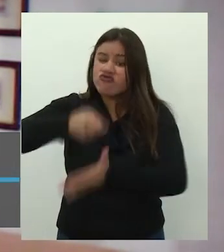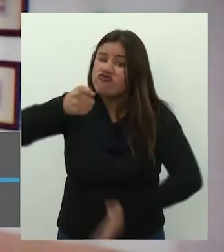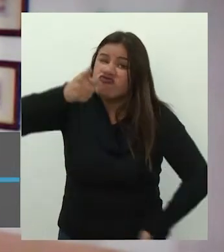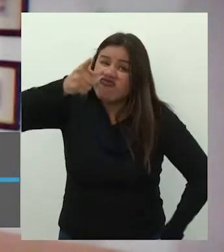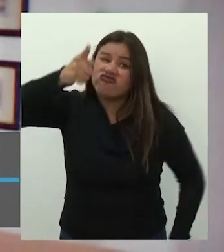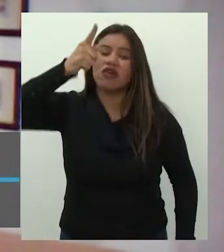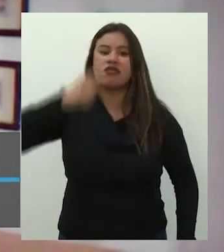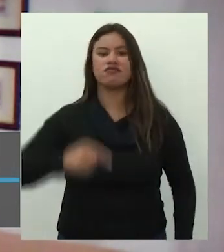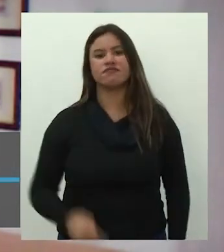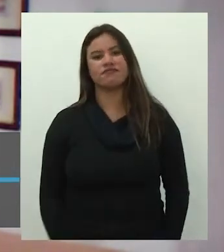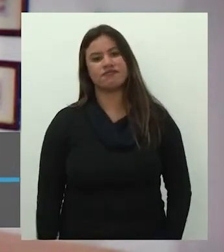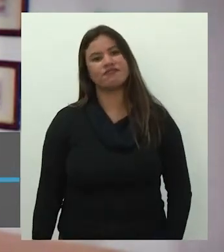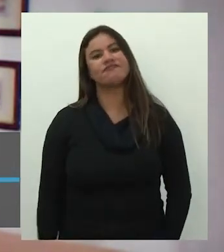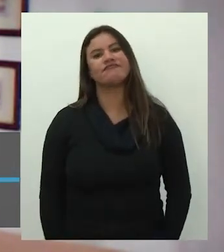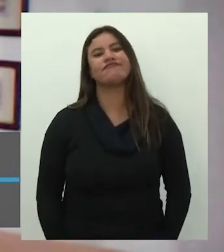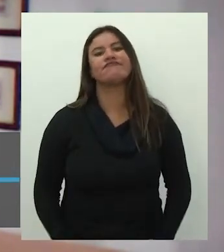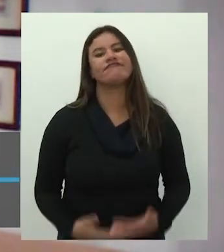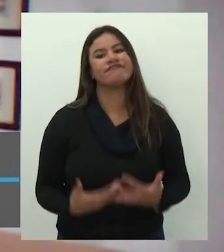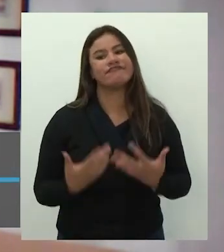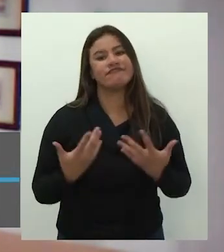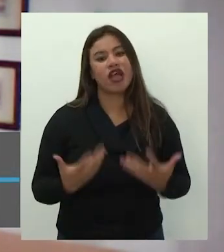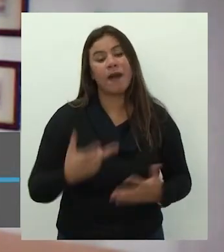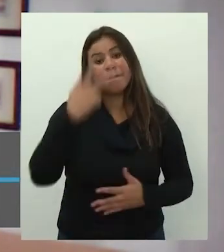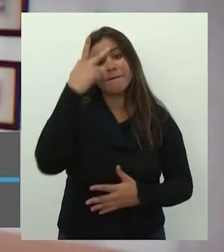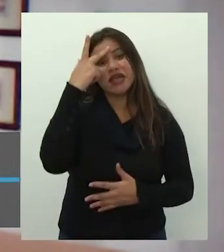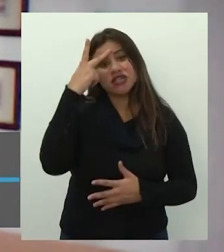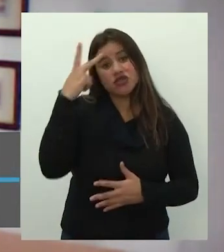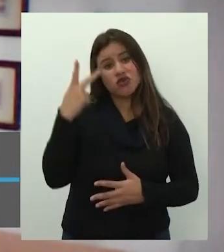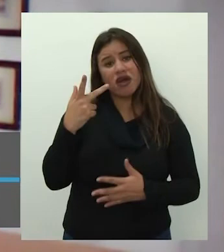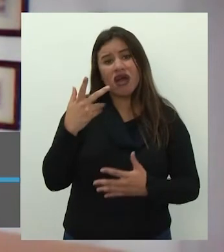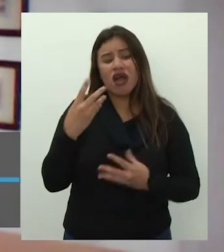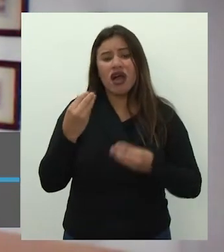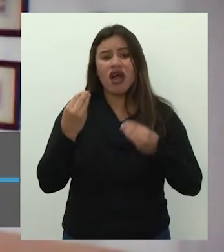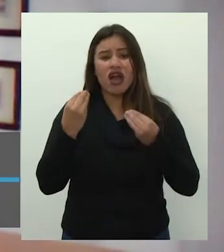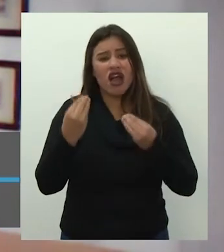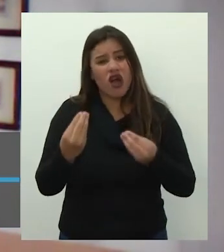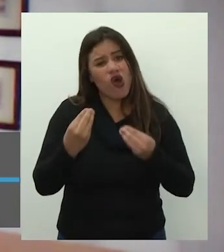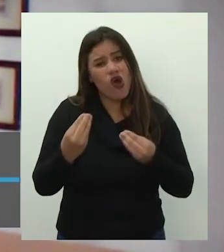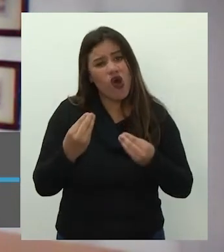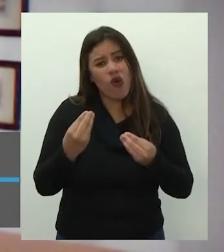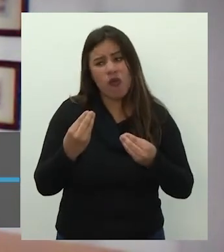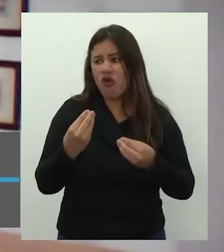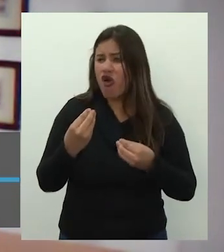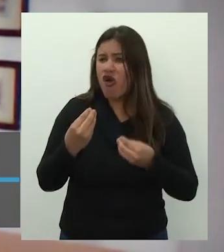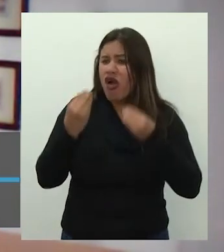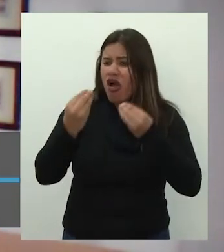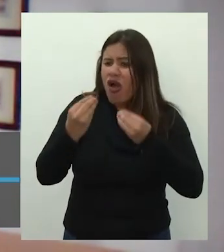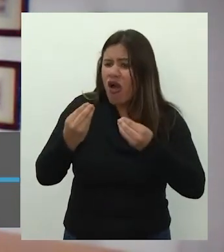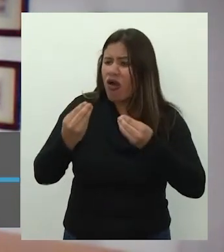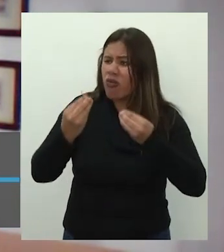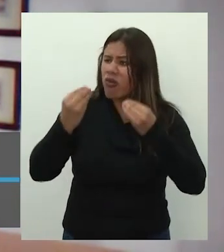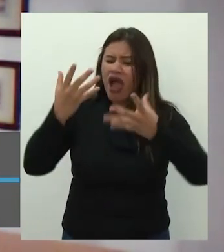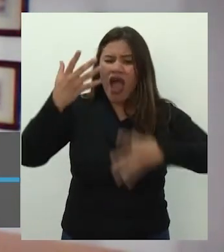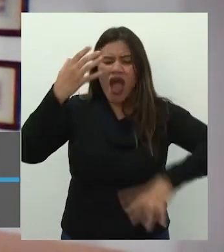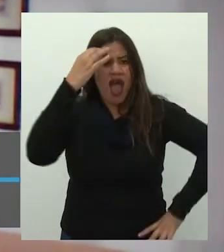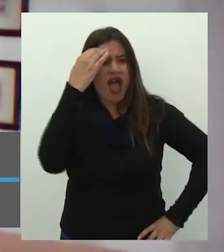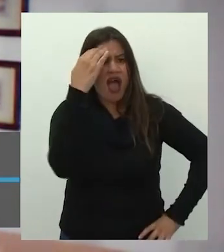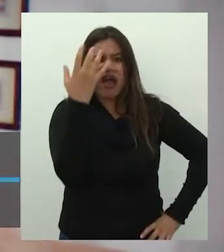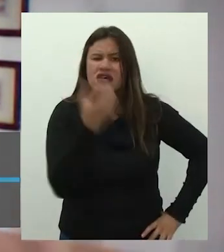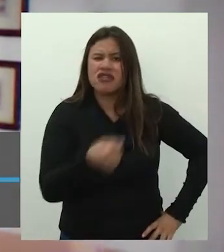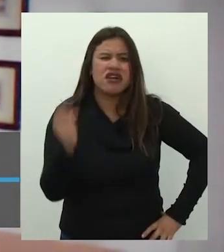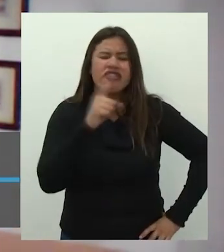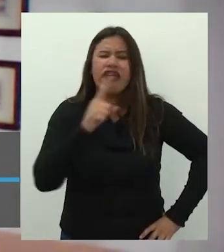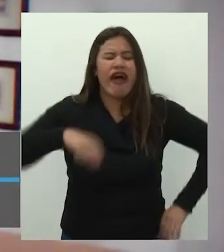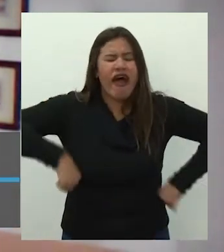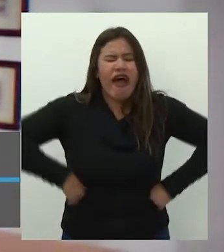Então, essa pessoa que está dizendo, poxa, como que você não vai fazer para mim? Nossa, afinal, nossa,